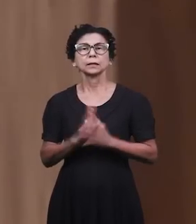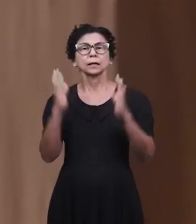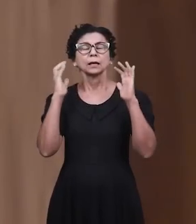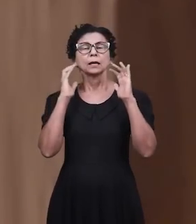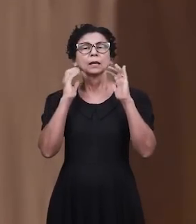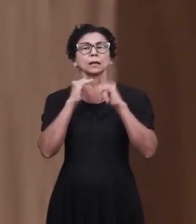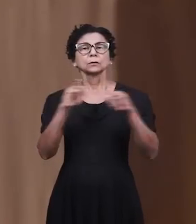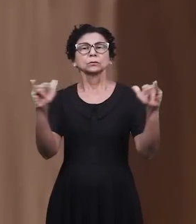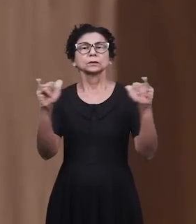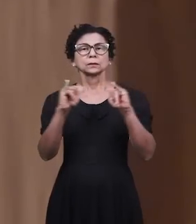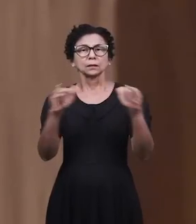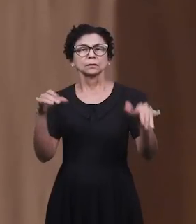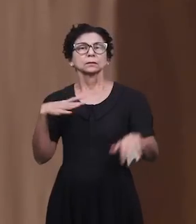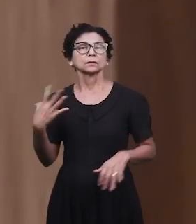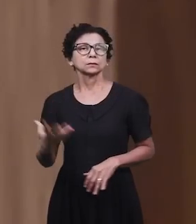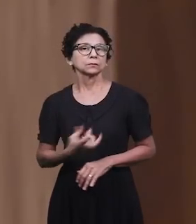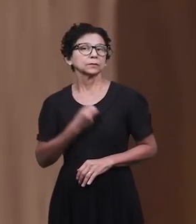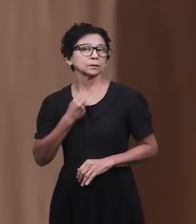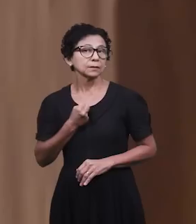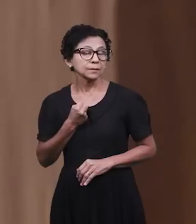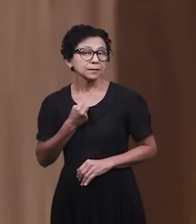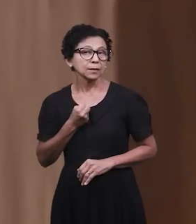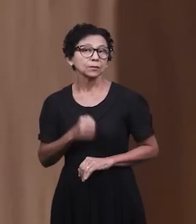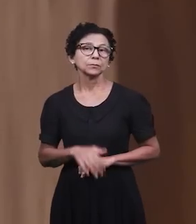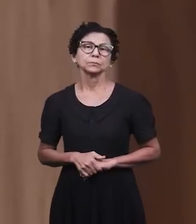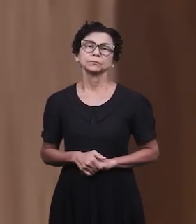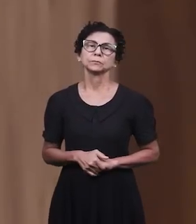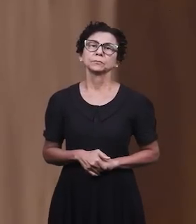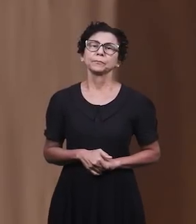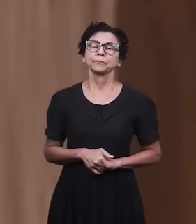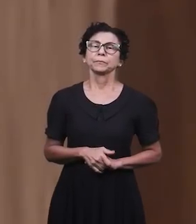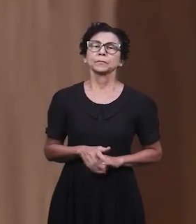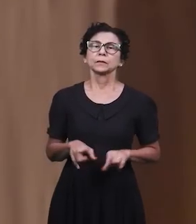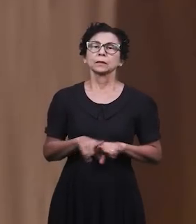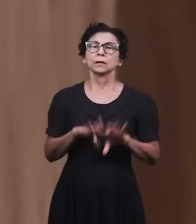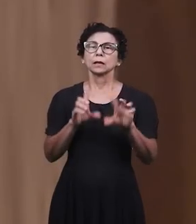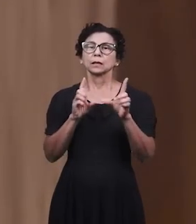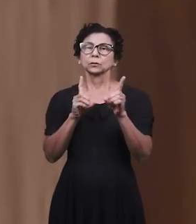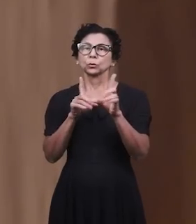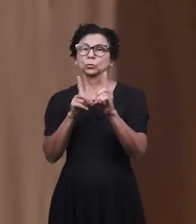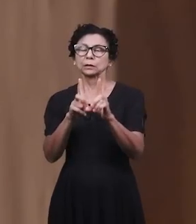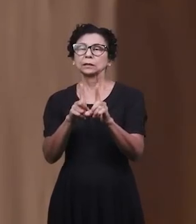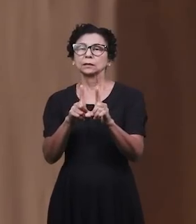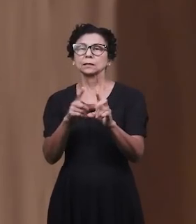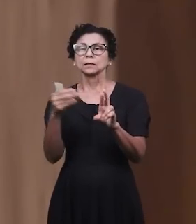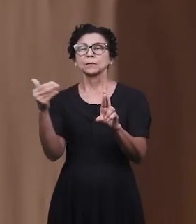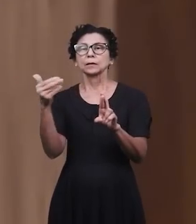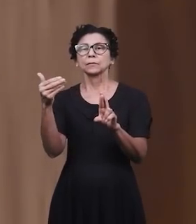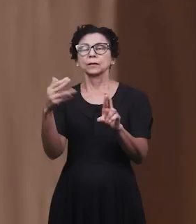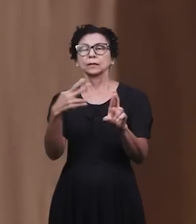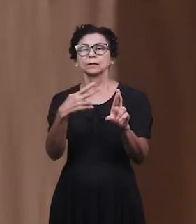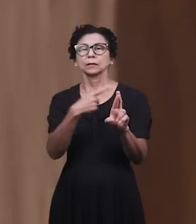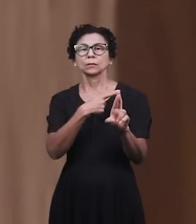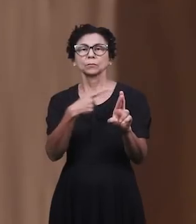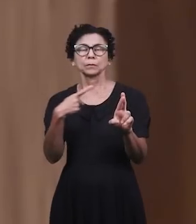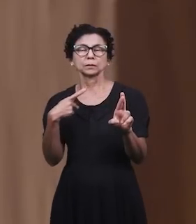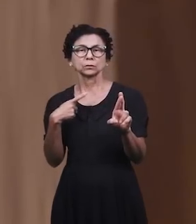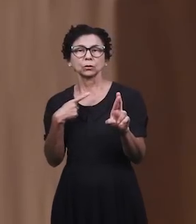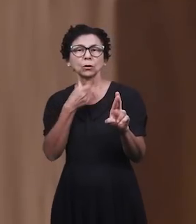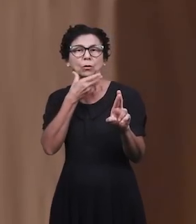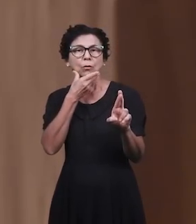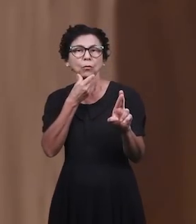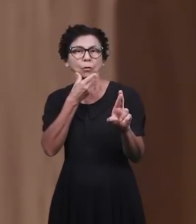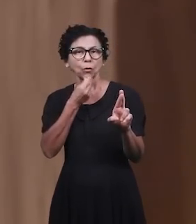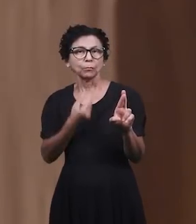palavra de Deus, doutrinariamente, referindo-se ao pastor, se fala do homem,